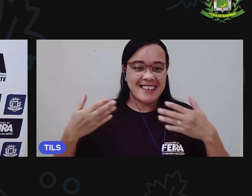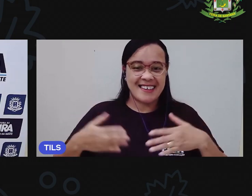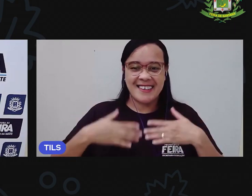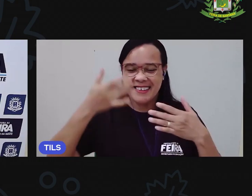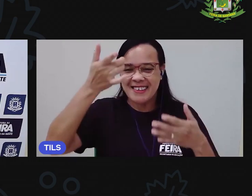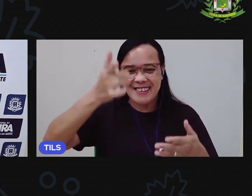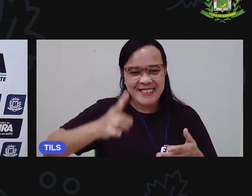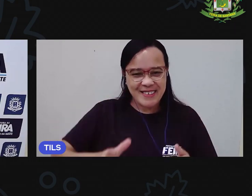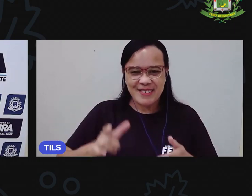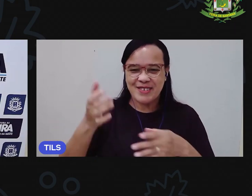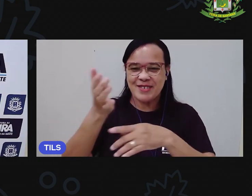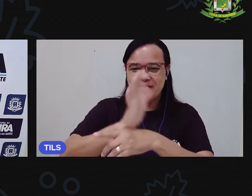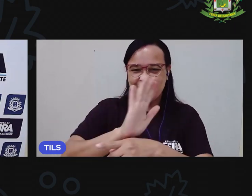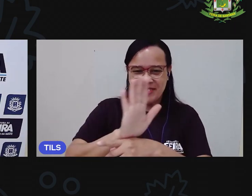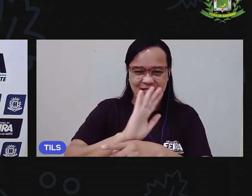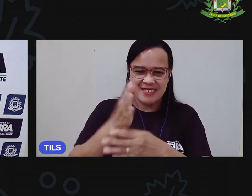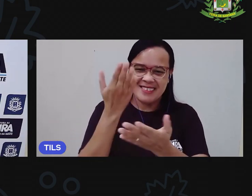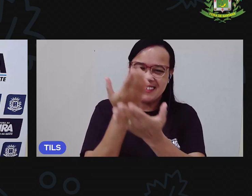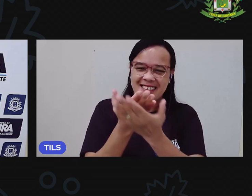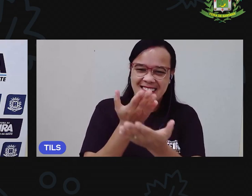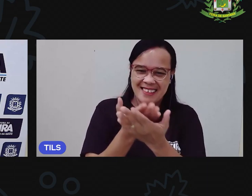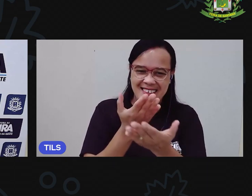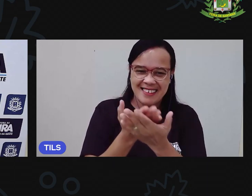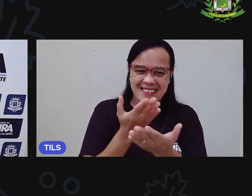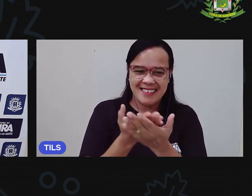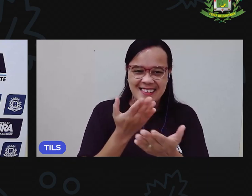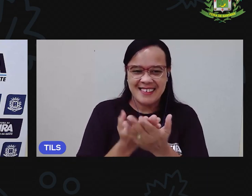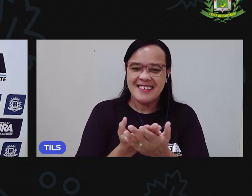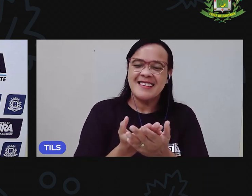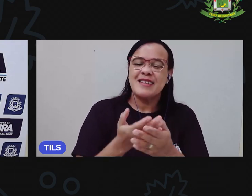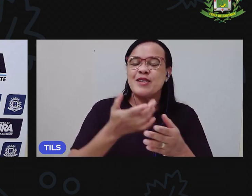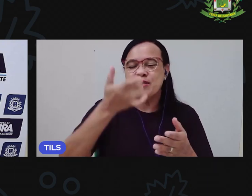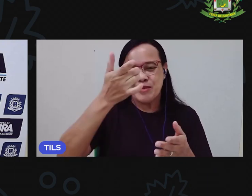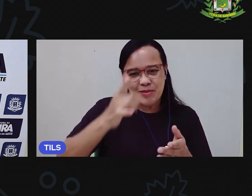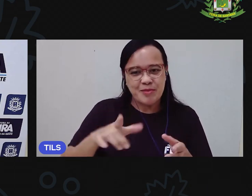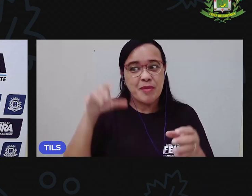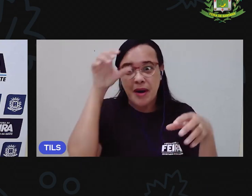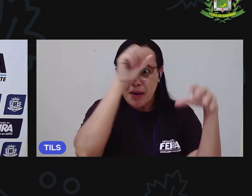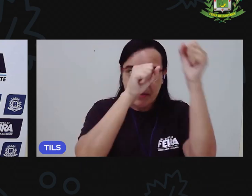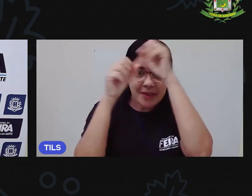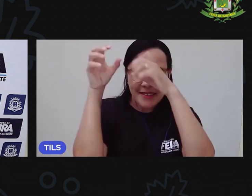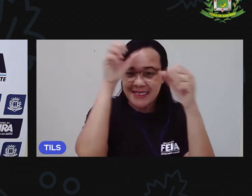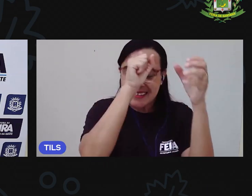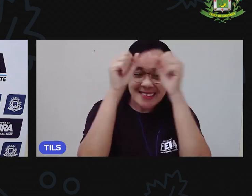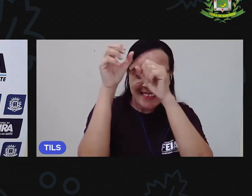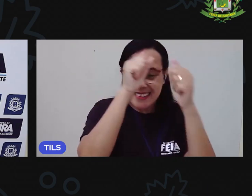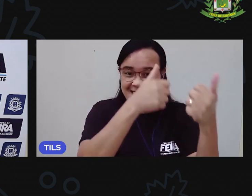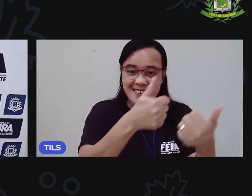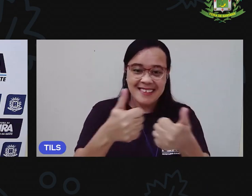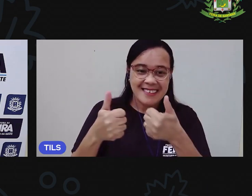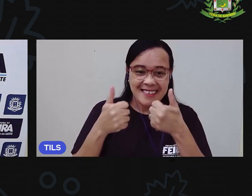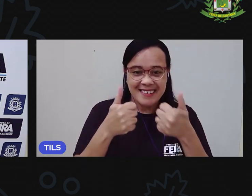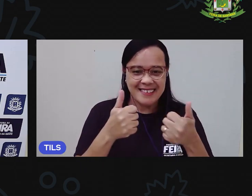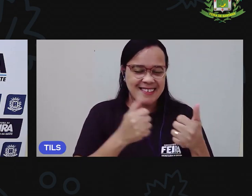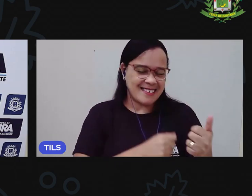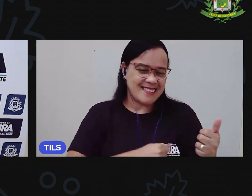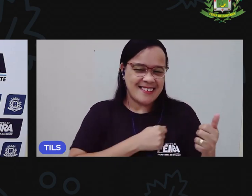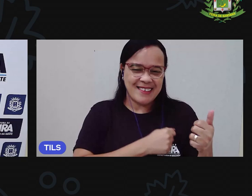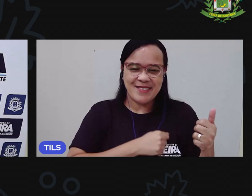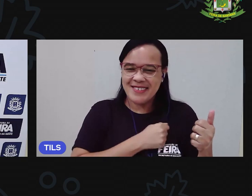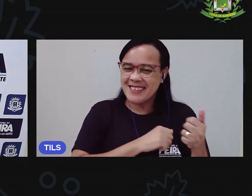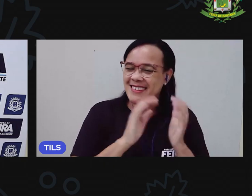vocês e mais um dia de aula mais um momento para gente aprender né já tava com